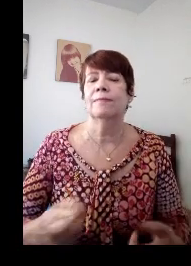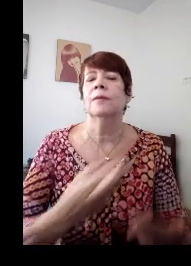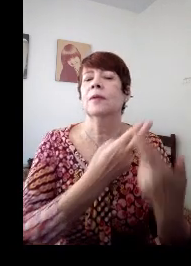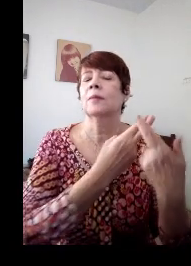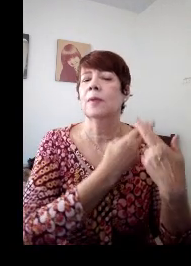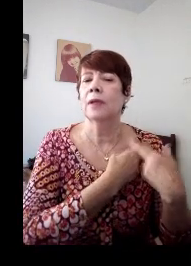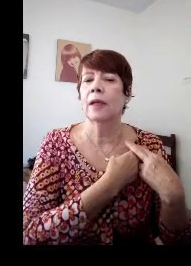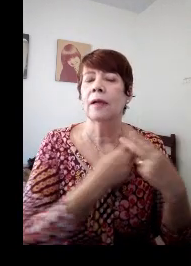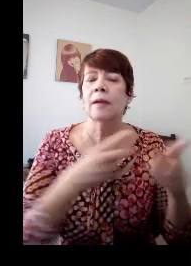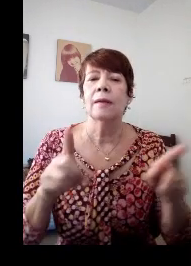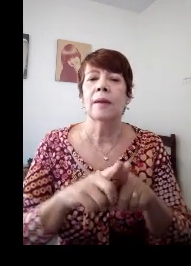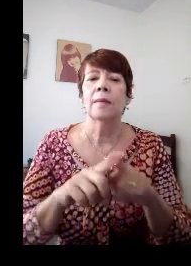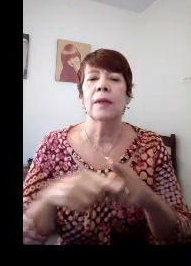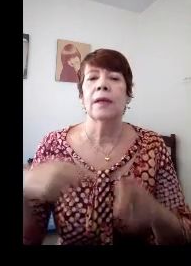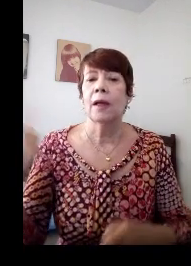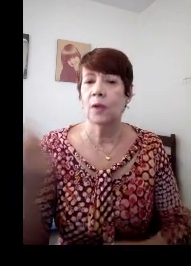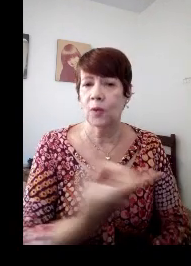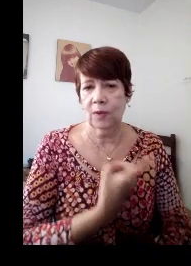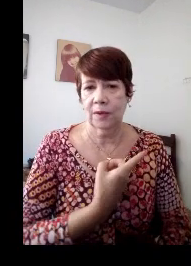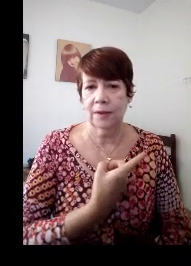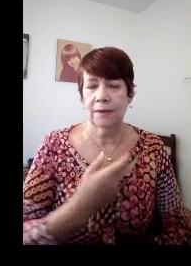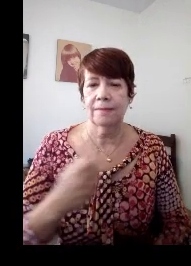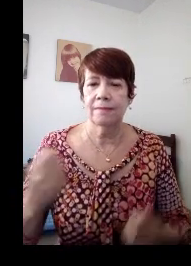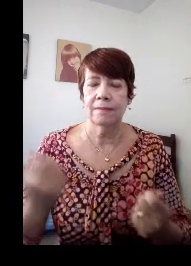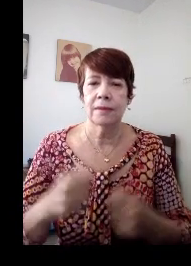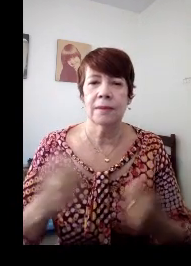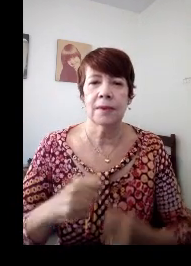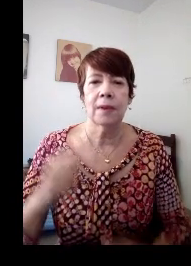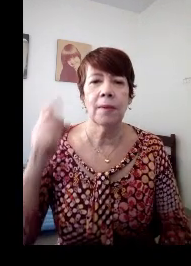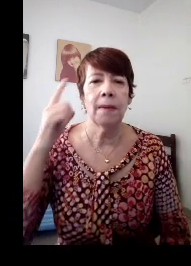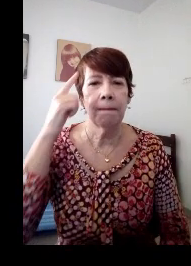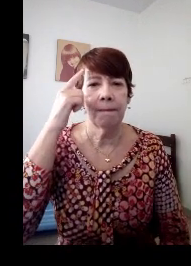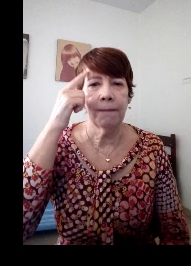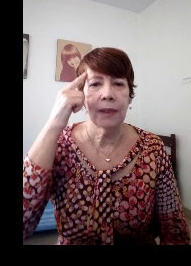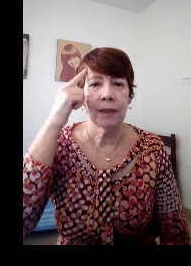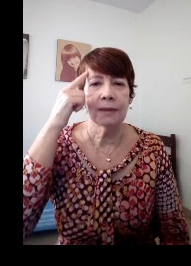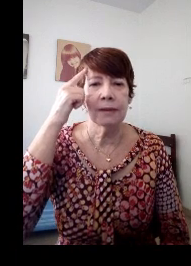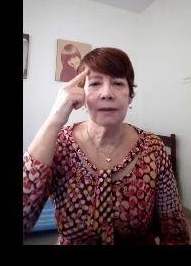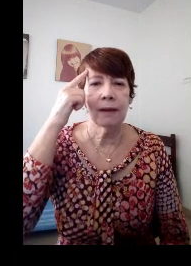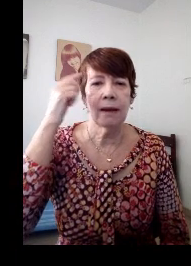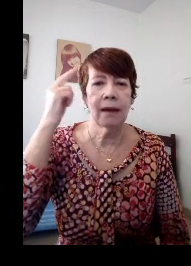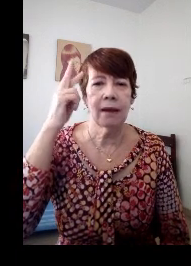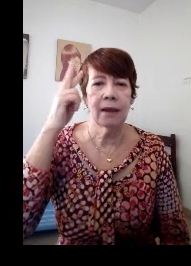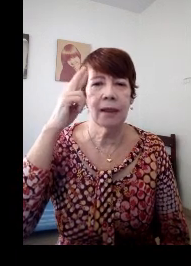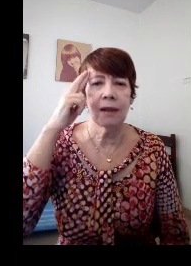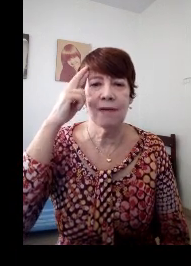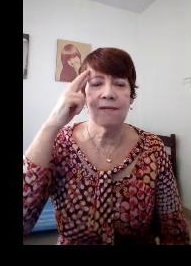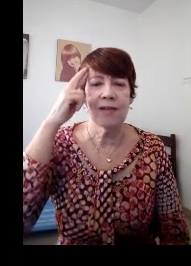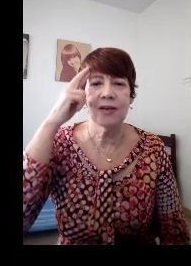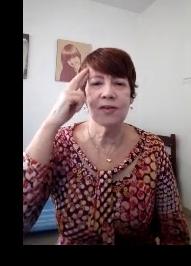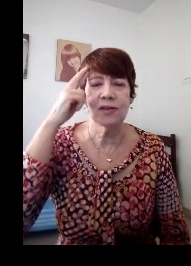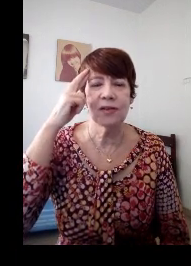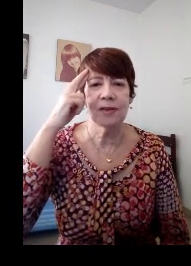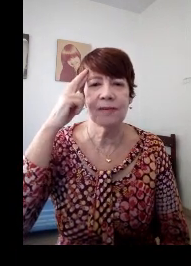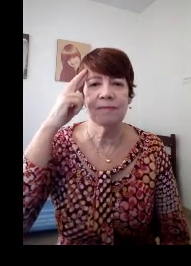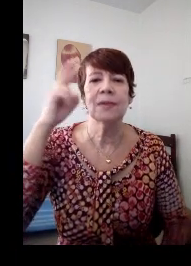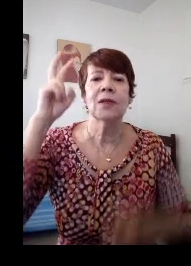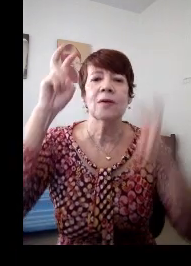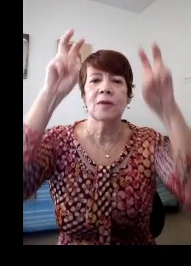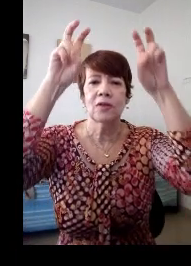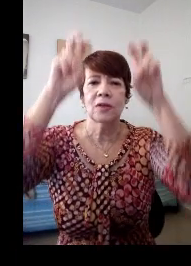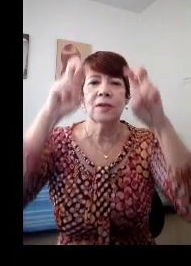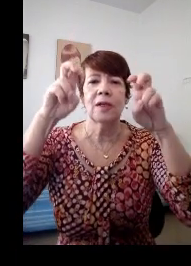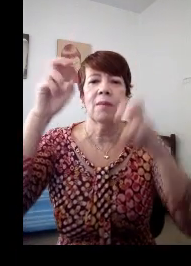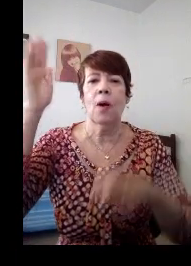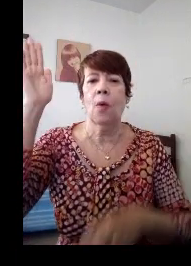Nós precisamos de pensar um pouco nisso. E a nossa conversa é